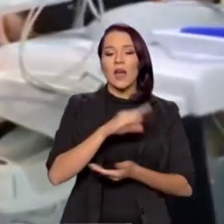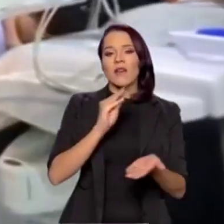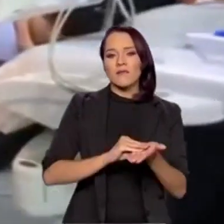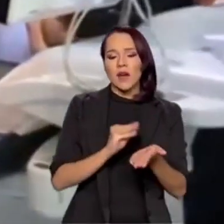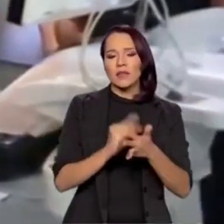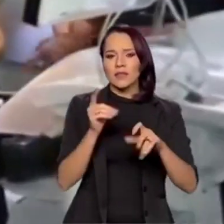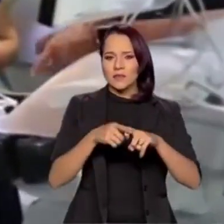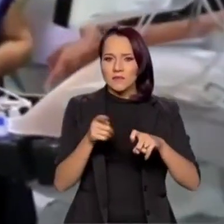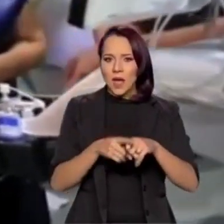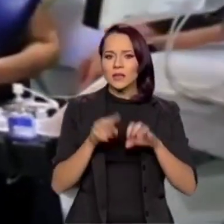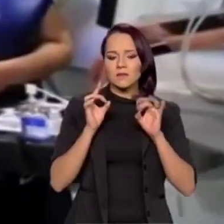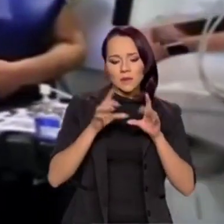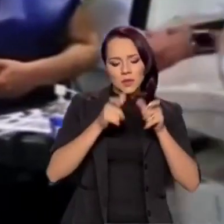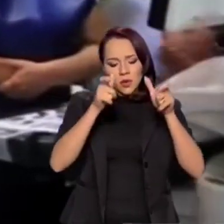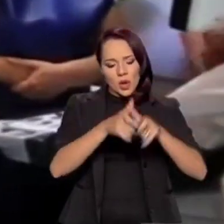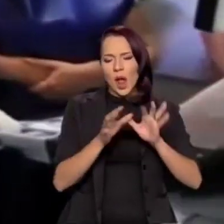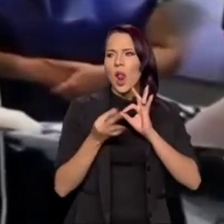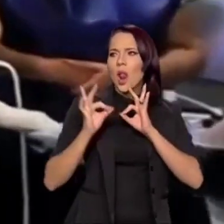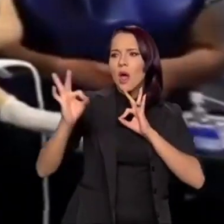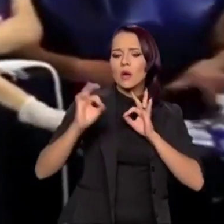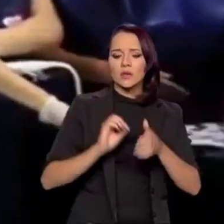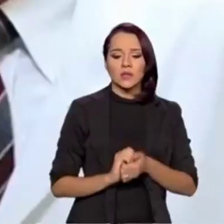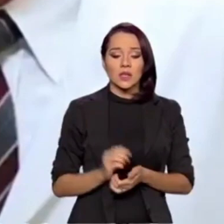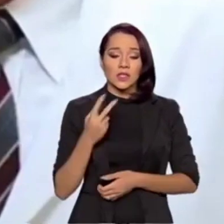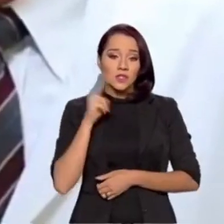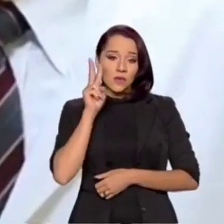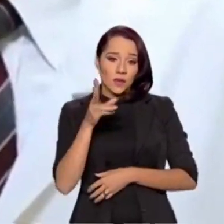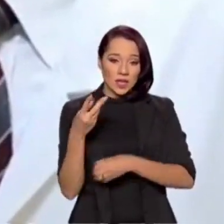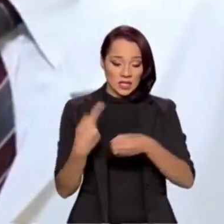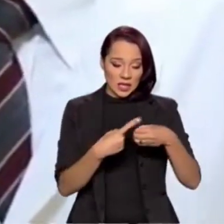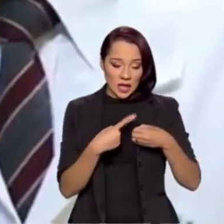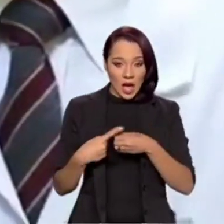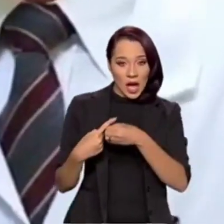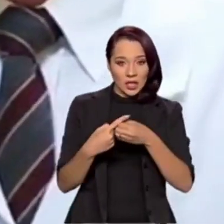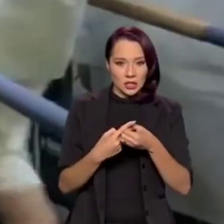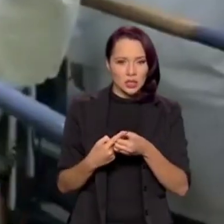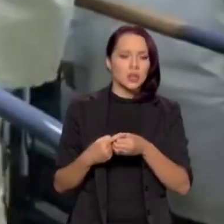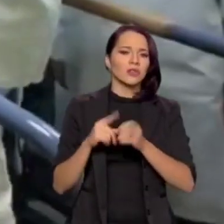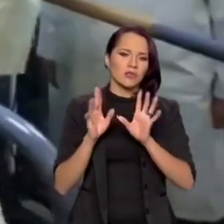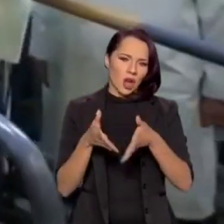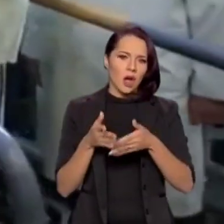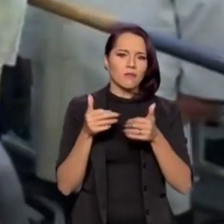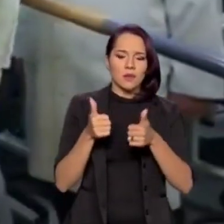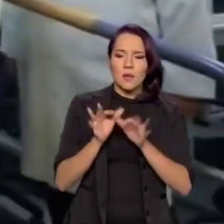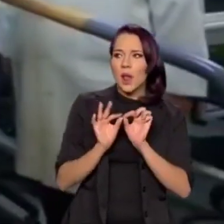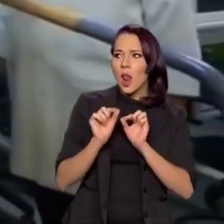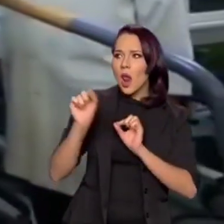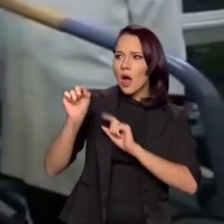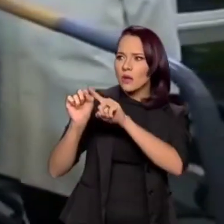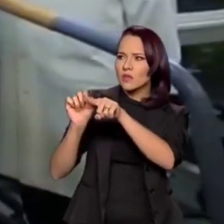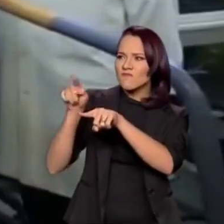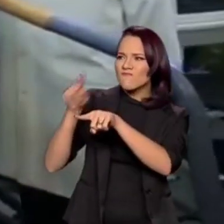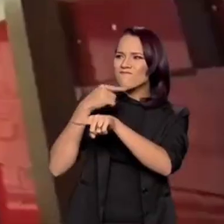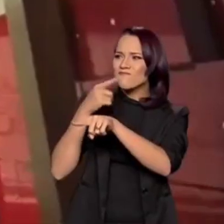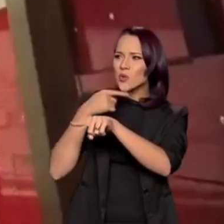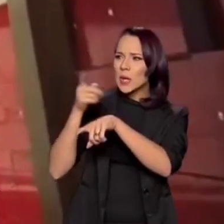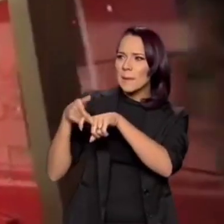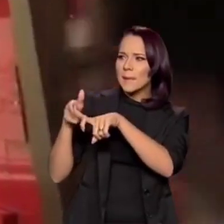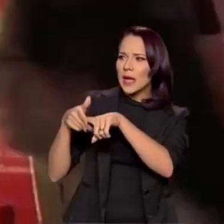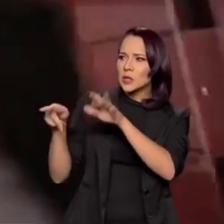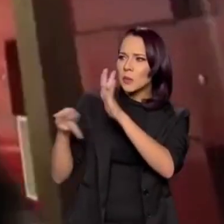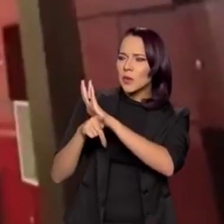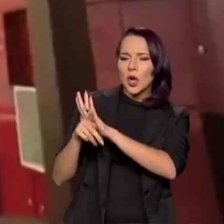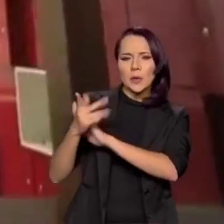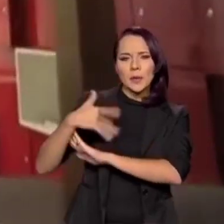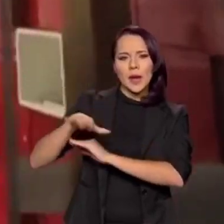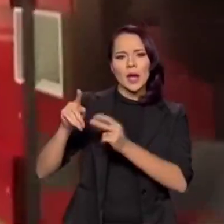médicos especialistas em locais remotos. Então a gente sai um pouquinho dos grandes centros, a gente já encontra realmente locais onde não tem médico especialista,